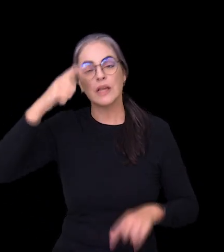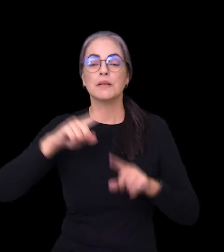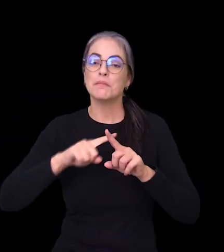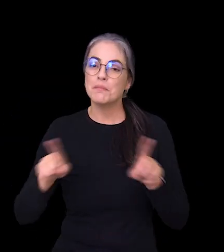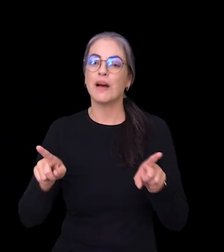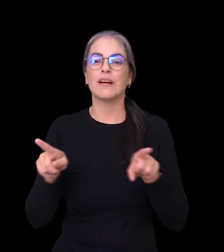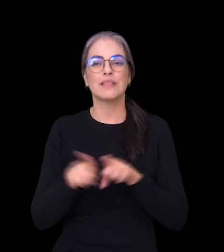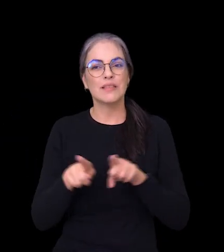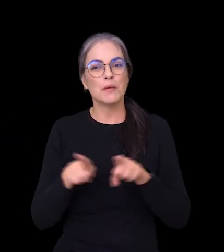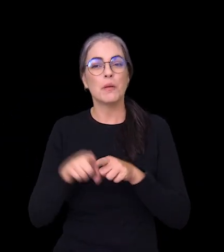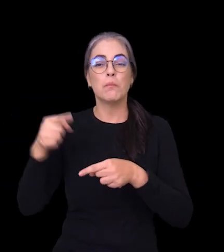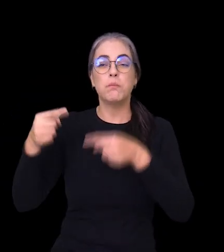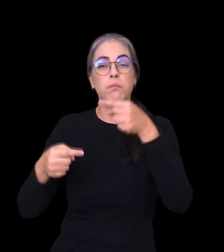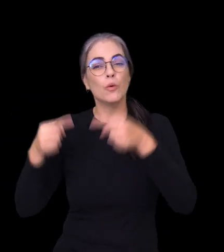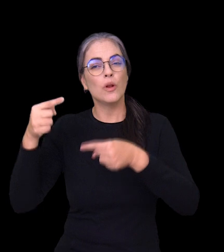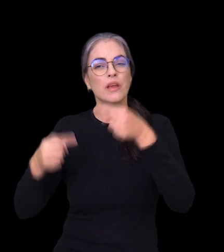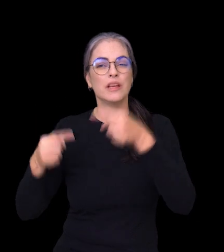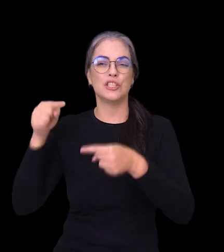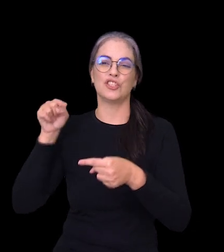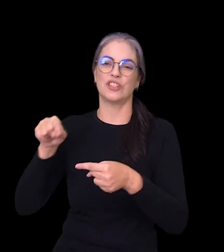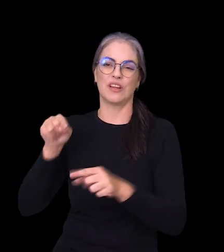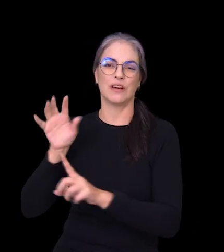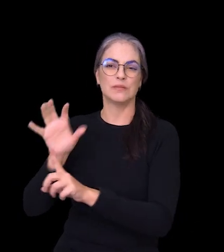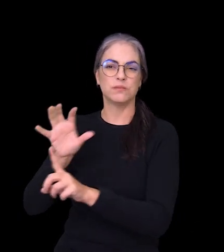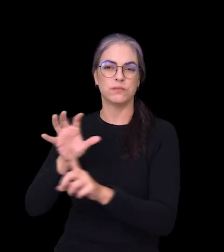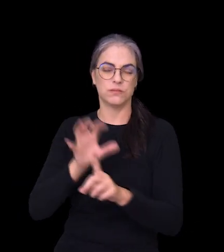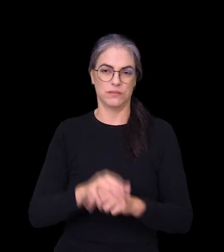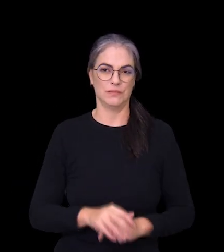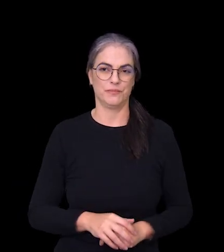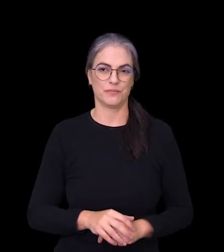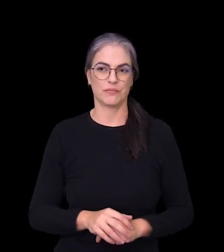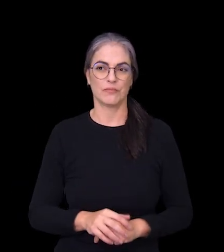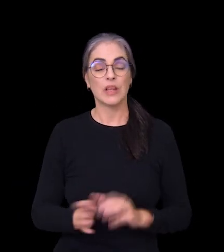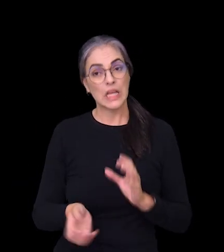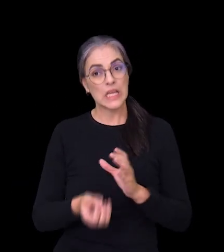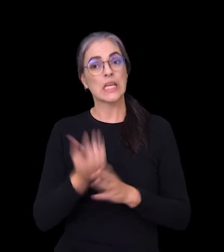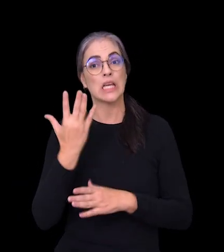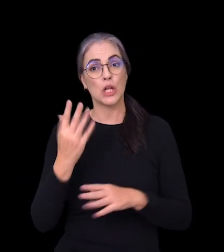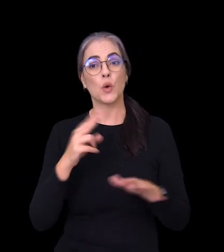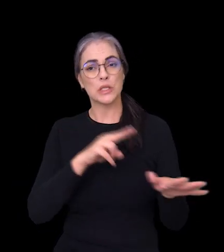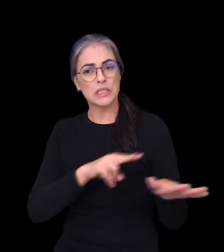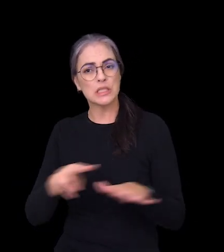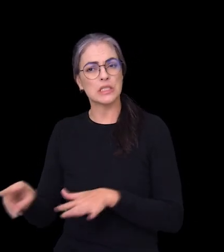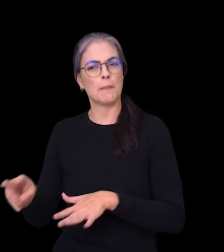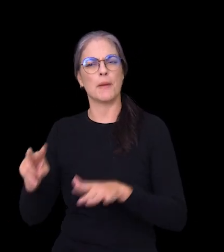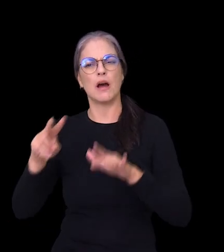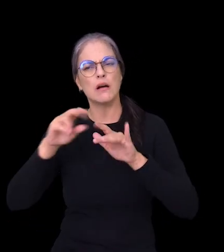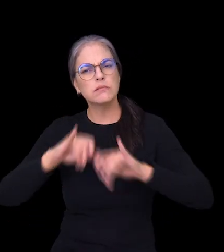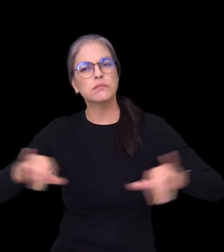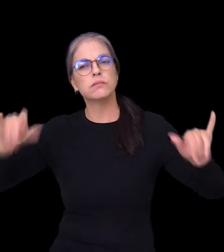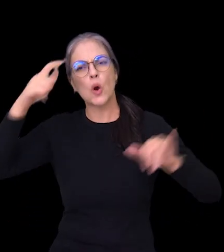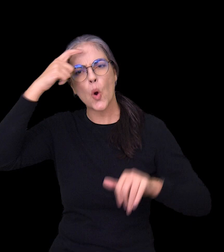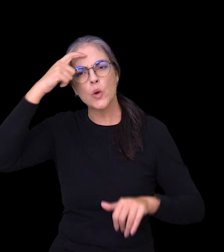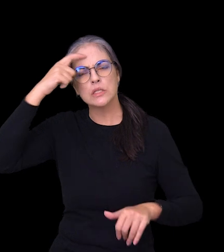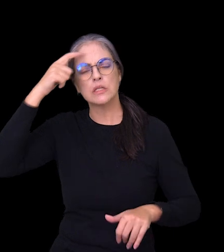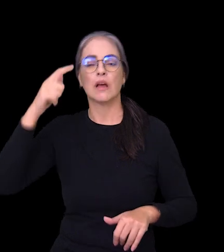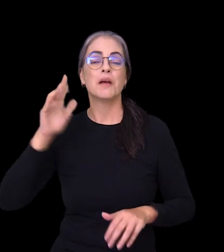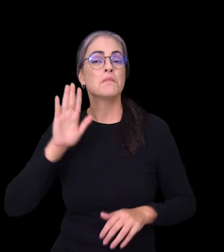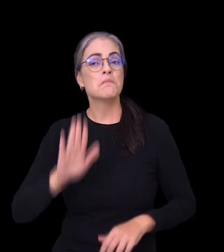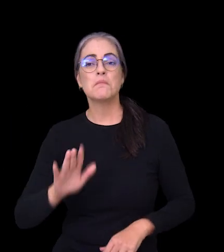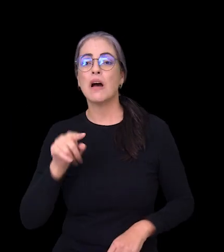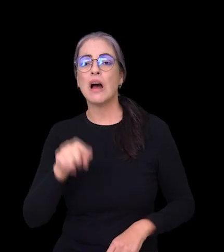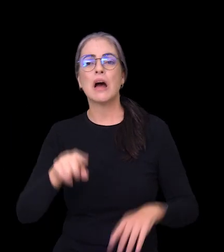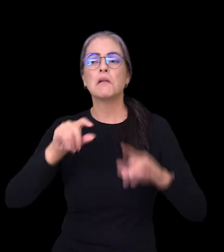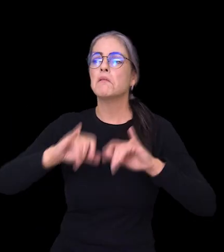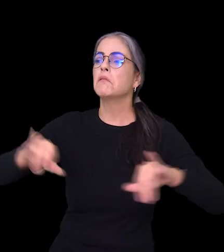mais geral, porque a gente cria uma semana de conscientização, mas se nessa semana de conscientização for para dizer às meninas que elas precisam